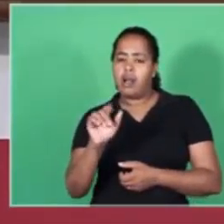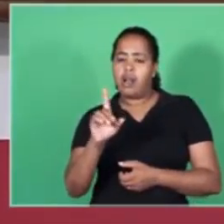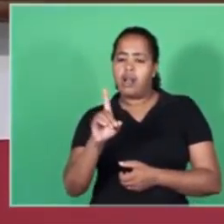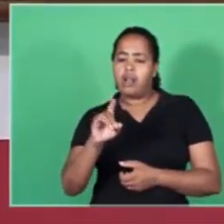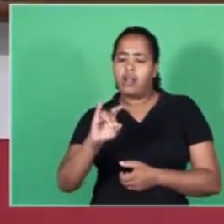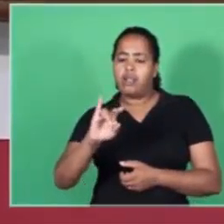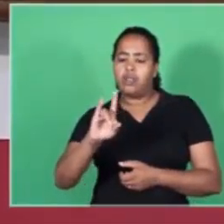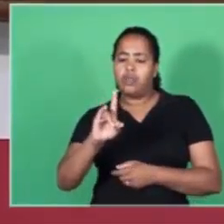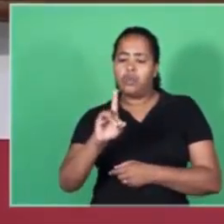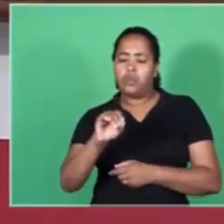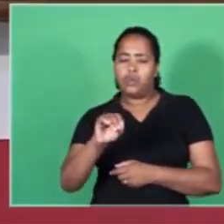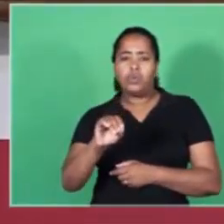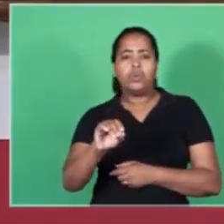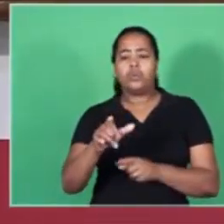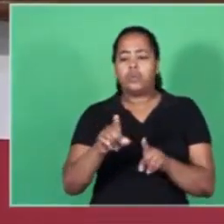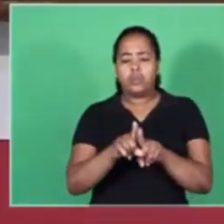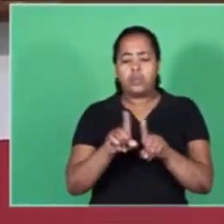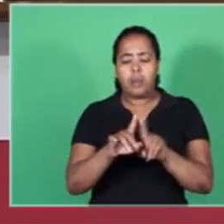seguinte,